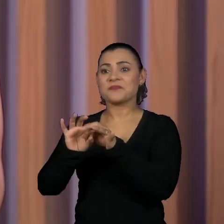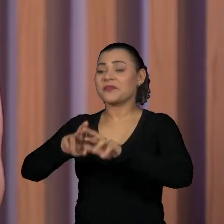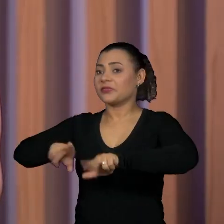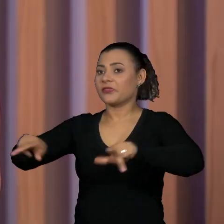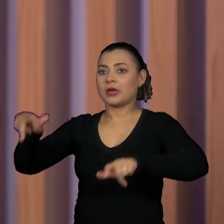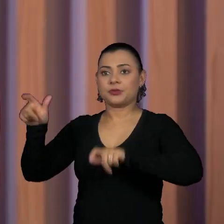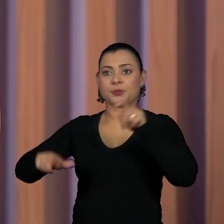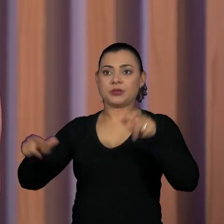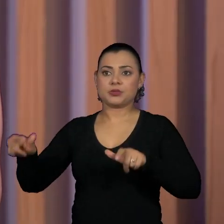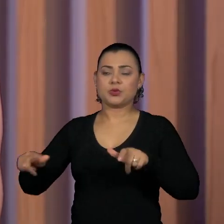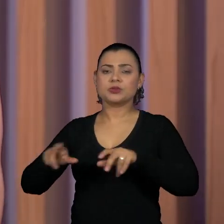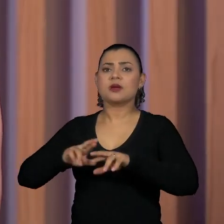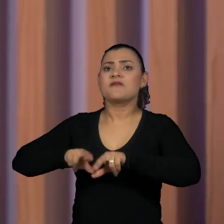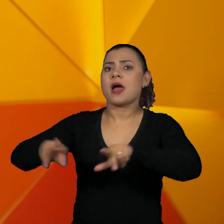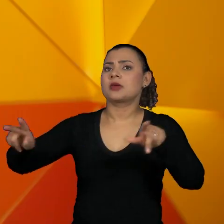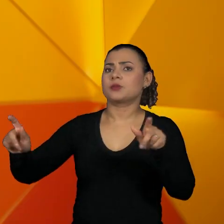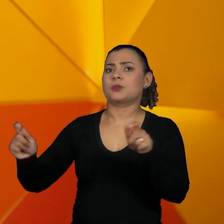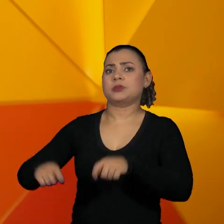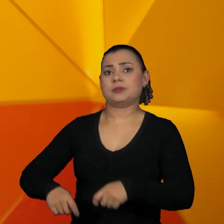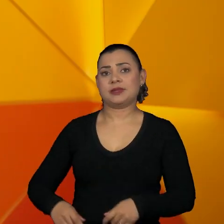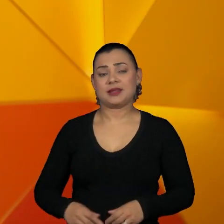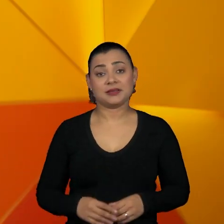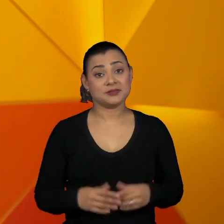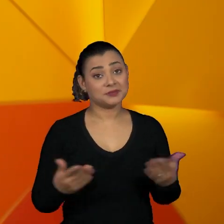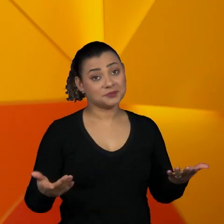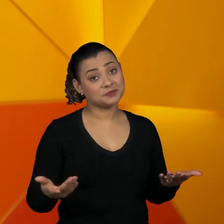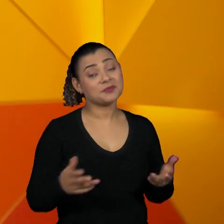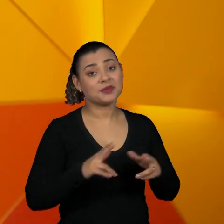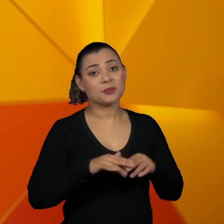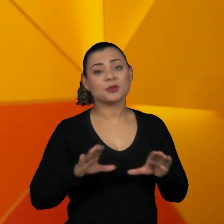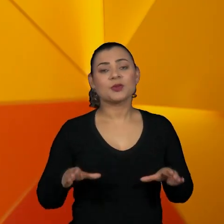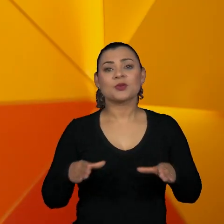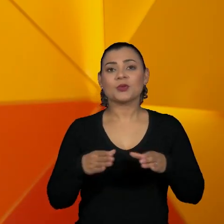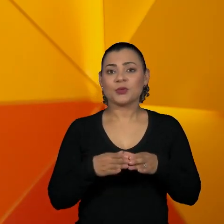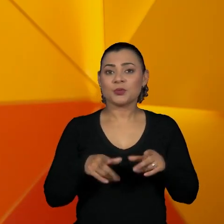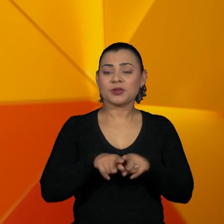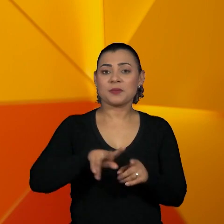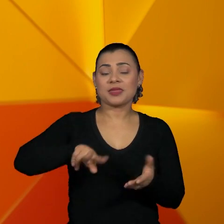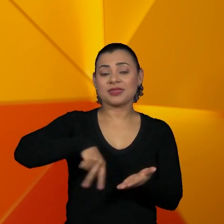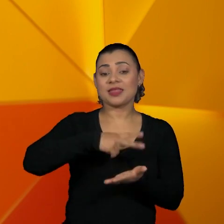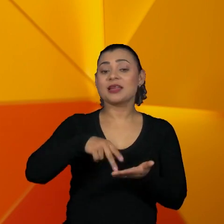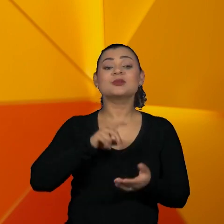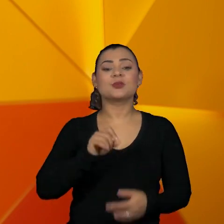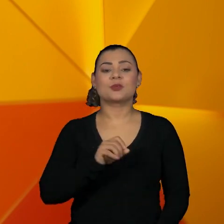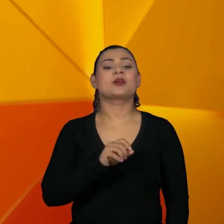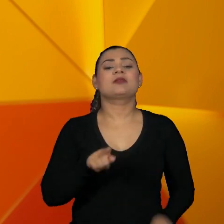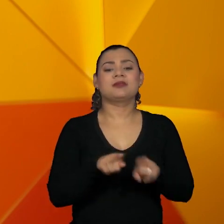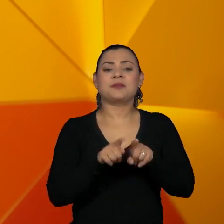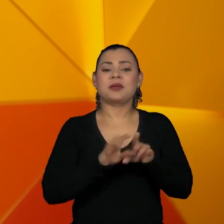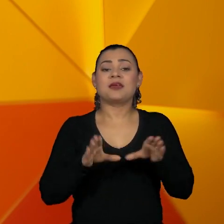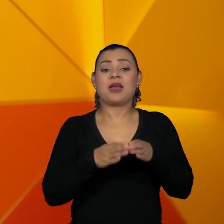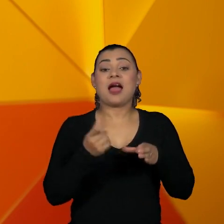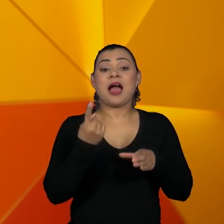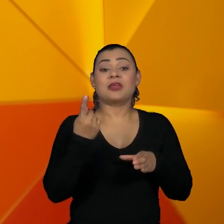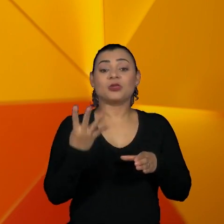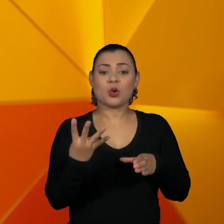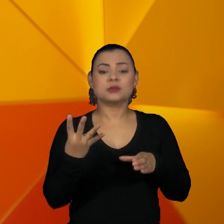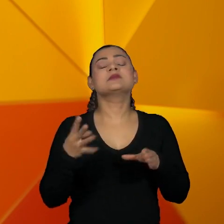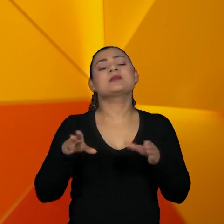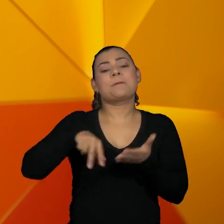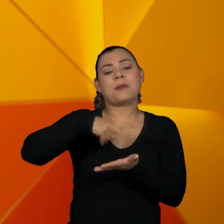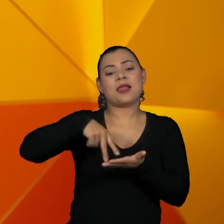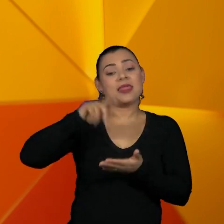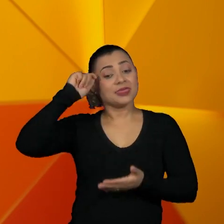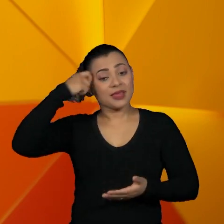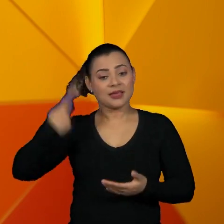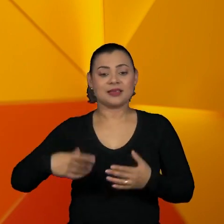pessoas, onde cabem muitas possibilidades. A companhia Gambu Dance Brasil reúne atualmente 14 bailarinos pretos e periféricos